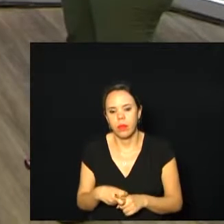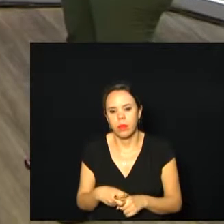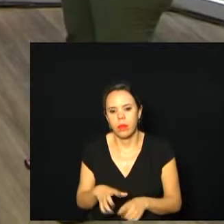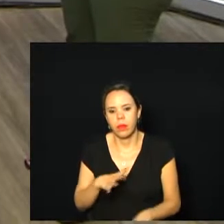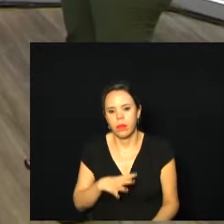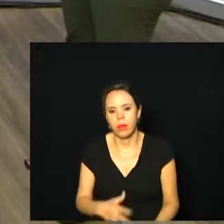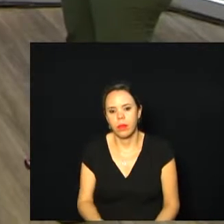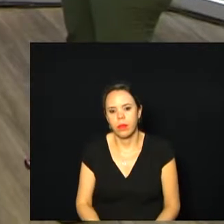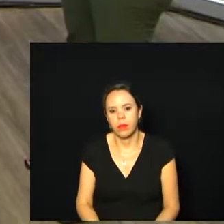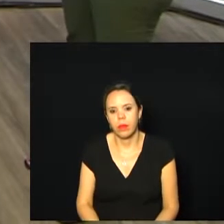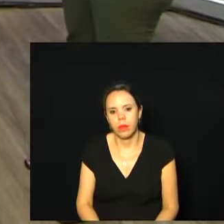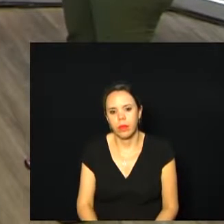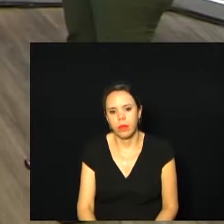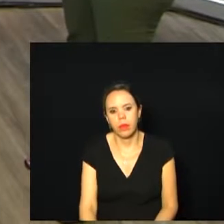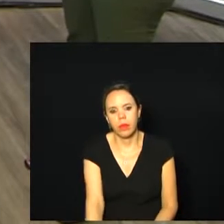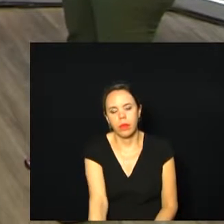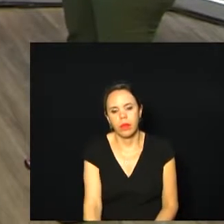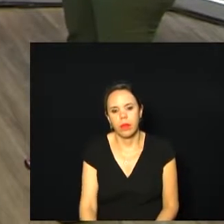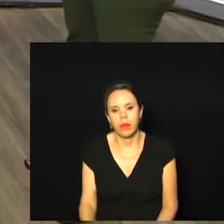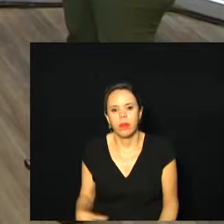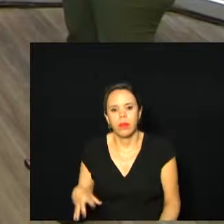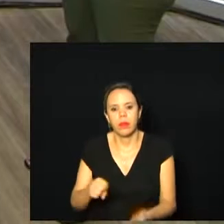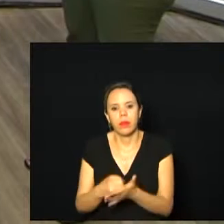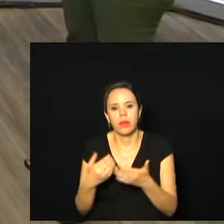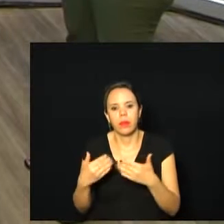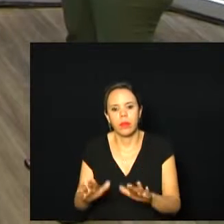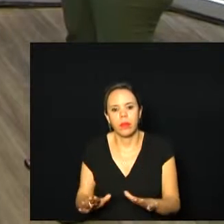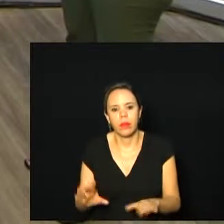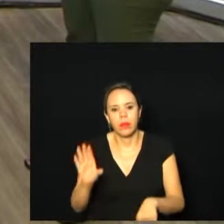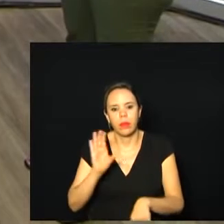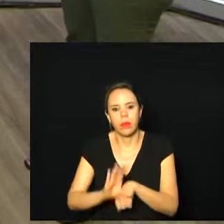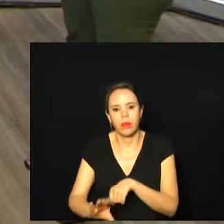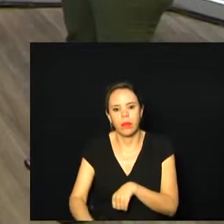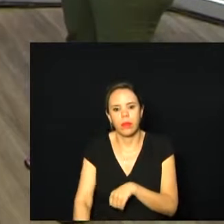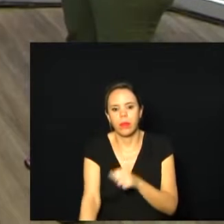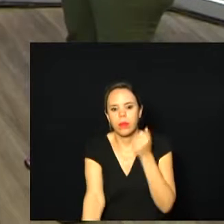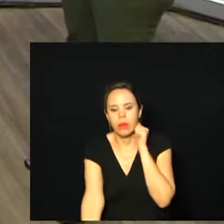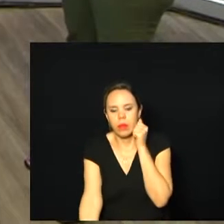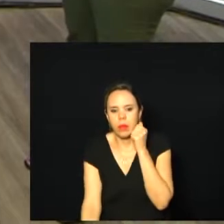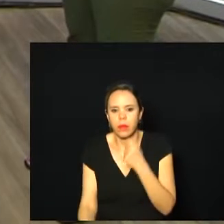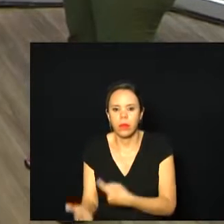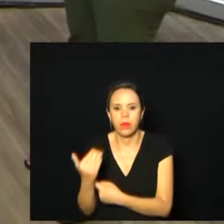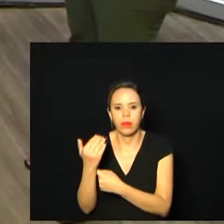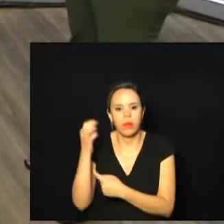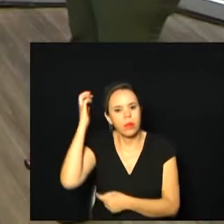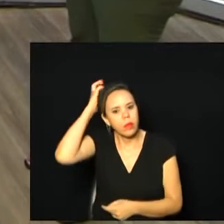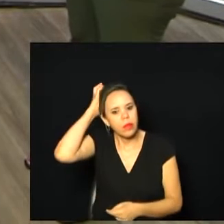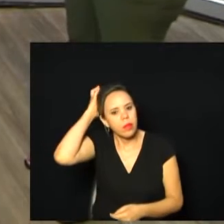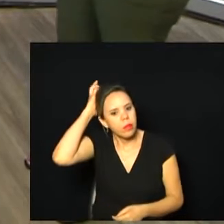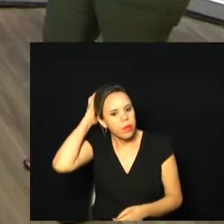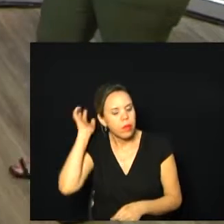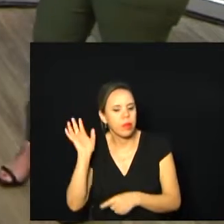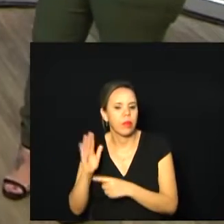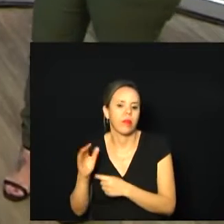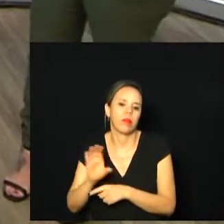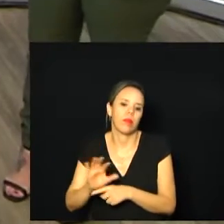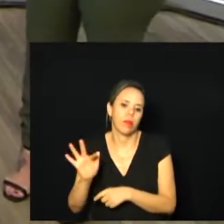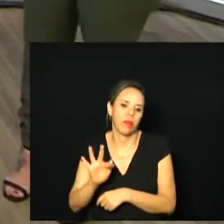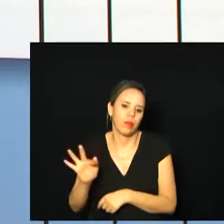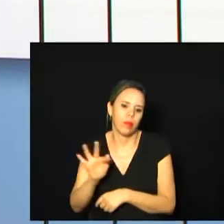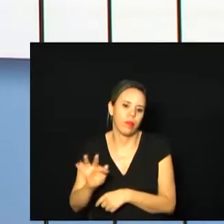nossa cidade. Mirna Abreu, tem inscrições abertas aí para curso de Ciência e Tecnologia. É um curso